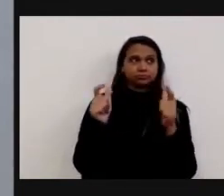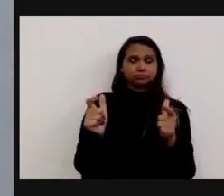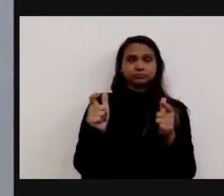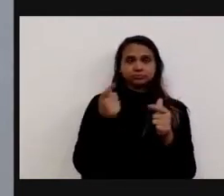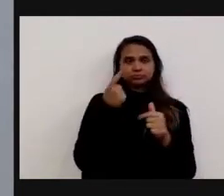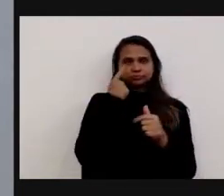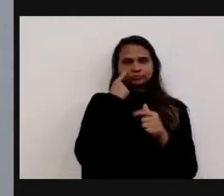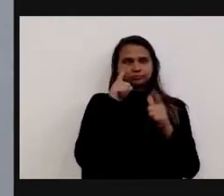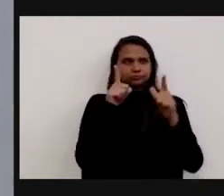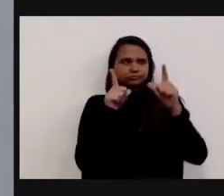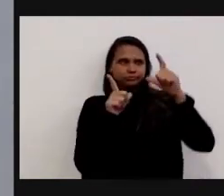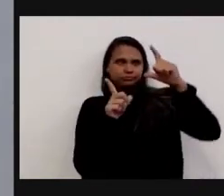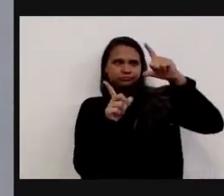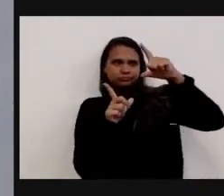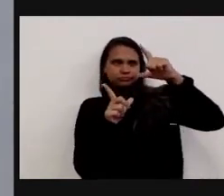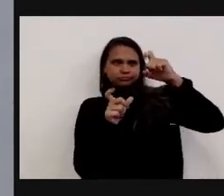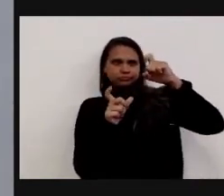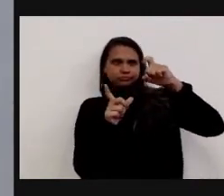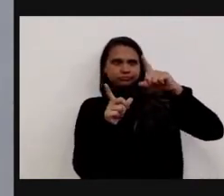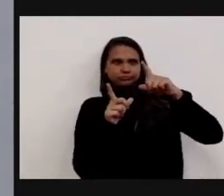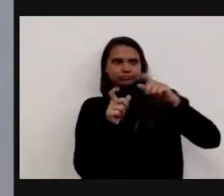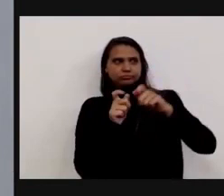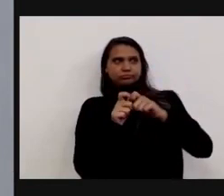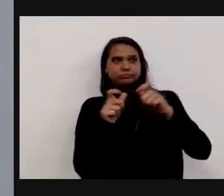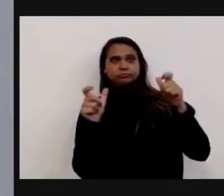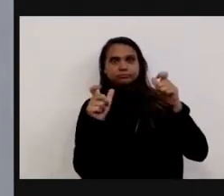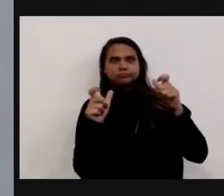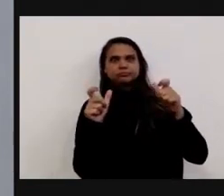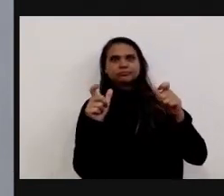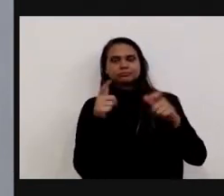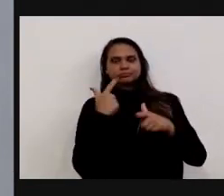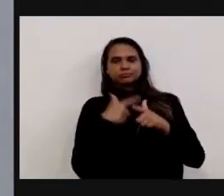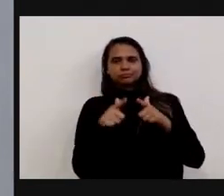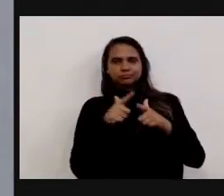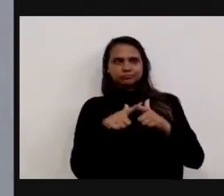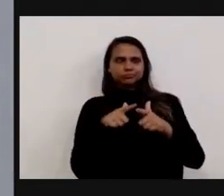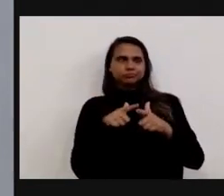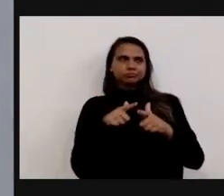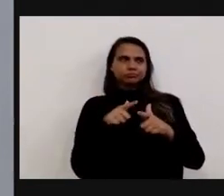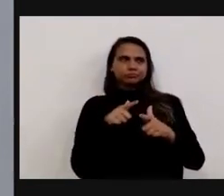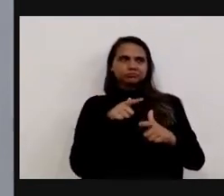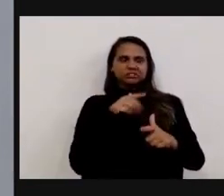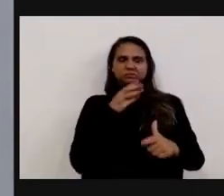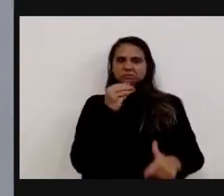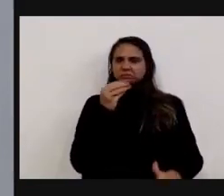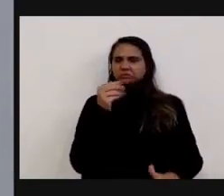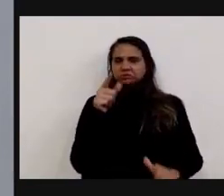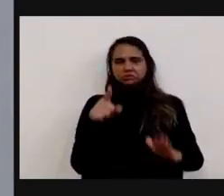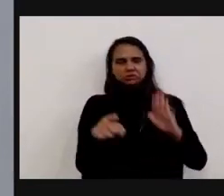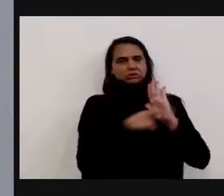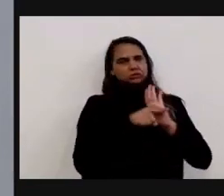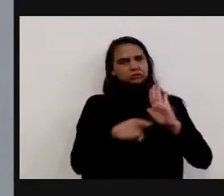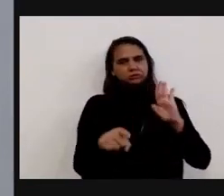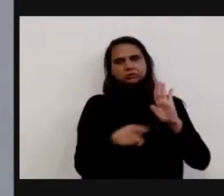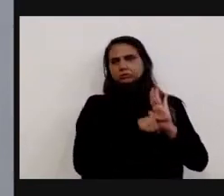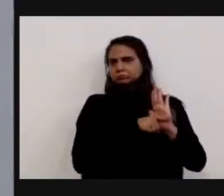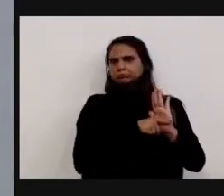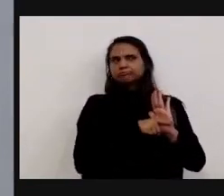tiraram uma fotografia enorme do problema e deu ruim os resultados foram muito negativos